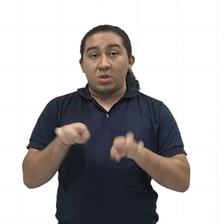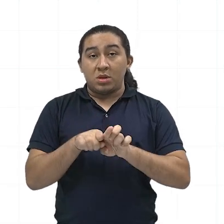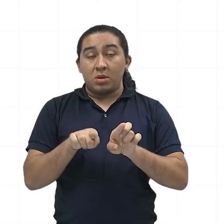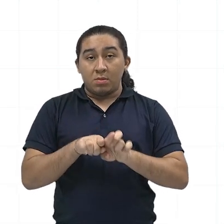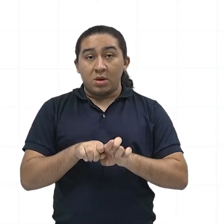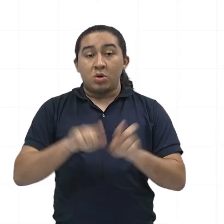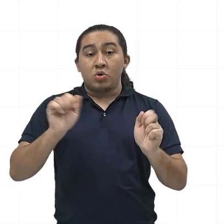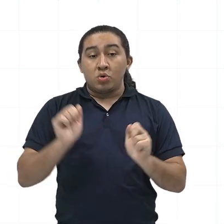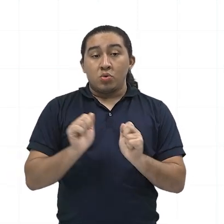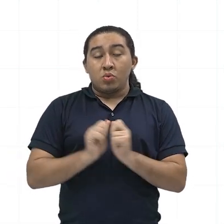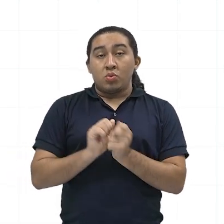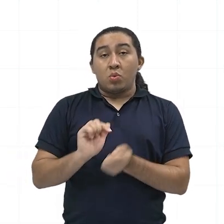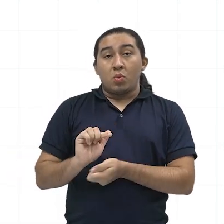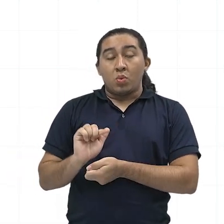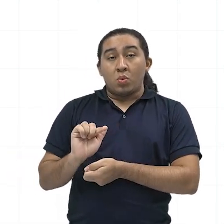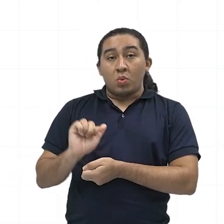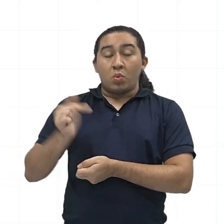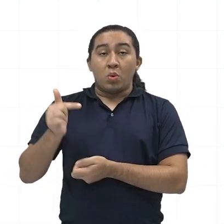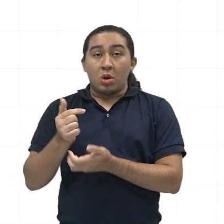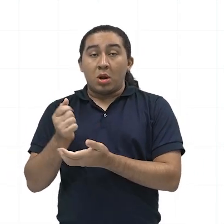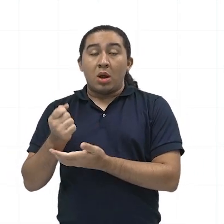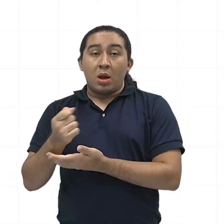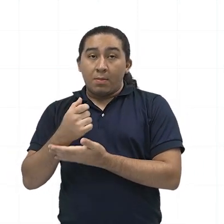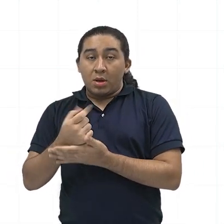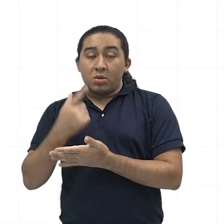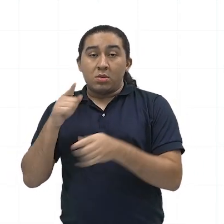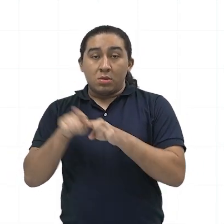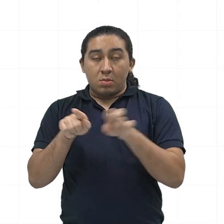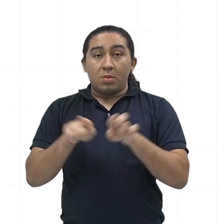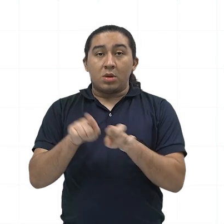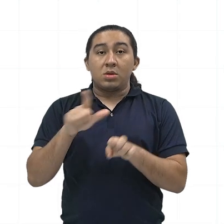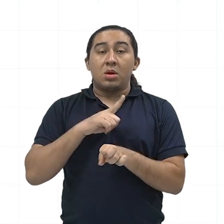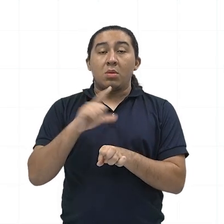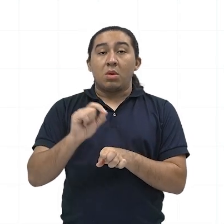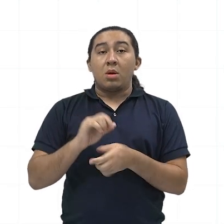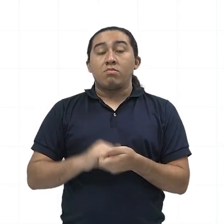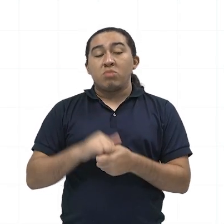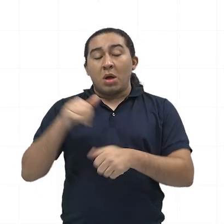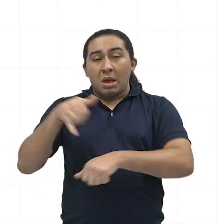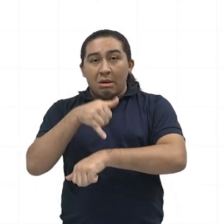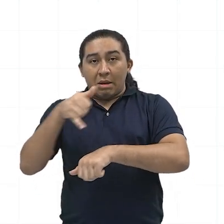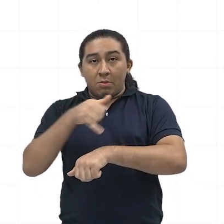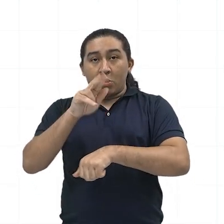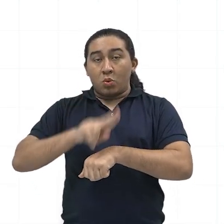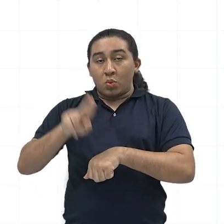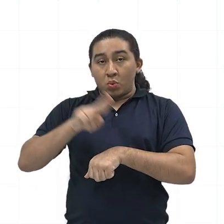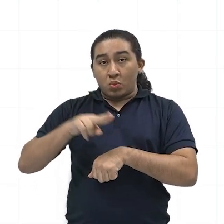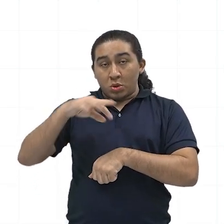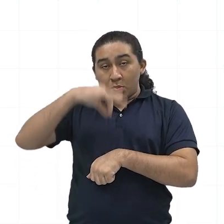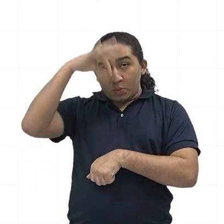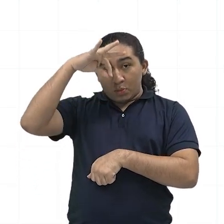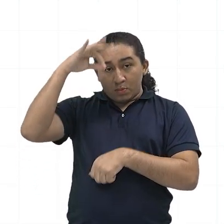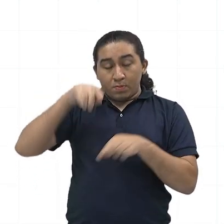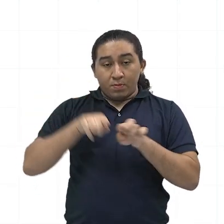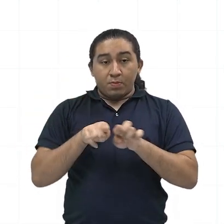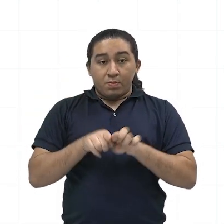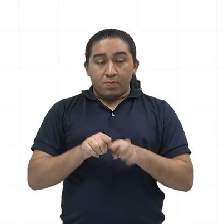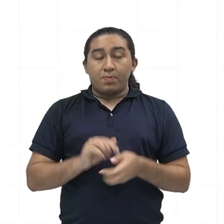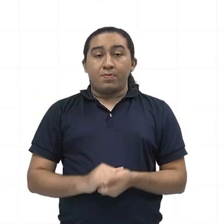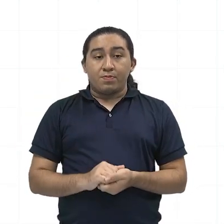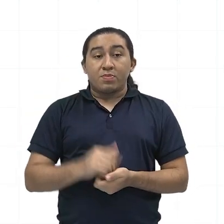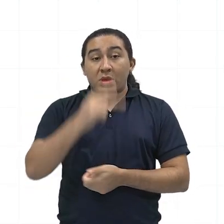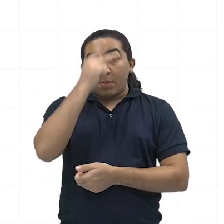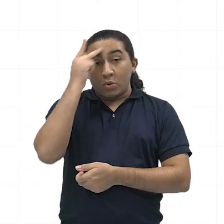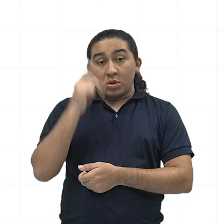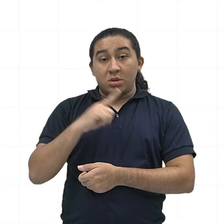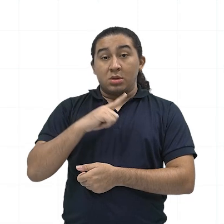tratamento tópico, com uso de creme vaginal. Então, quer dizer, a pessoa, por exemplo, que tem ali, né, desenvolveu essa